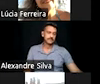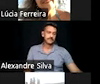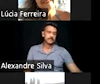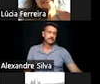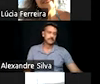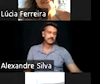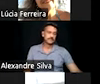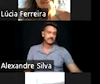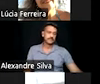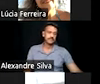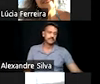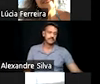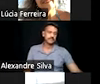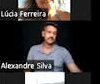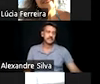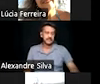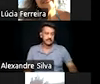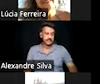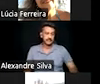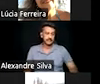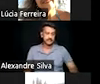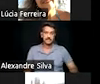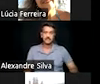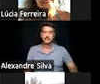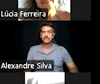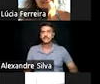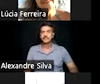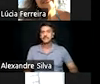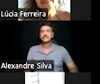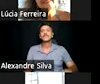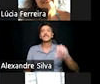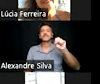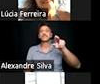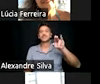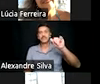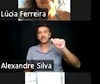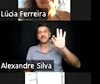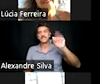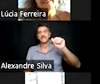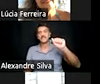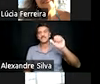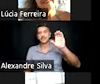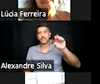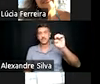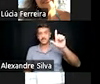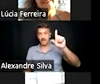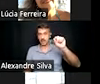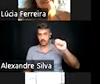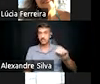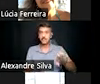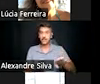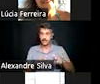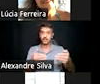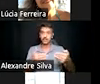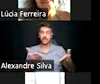Obrigado. A gente está aqui com entrou a professora Sônia Vasconcelos, que é a coordenadora da nossa pós,